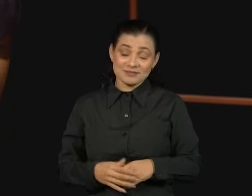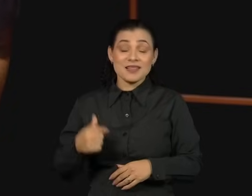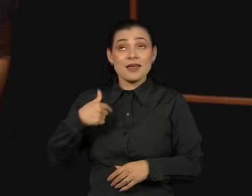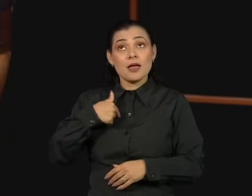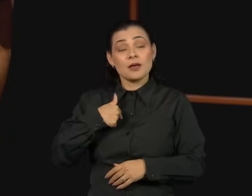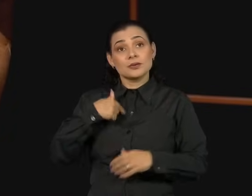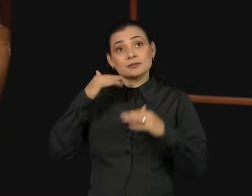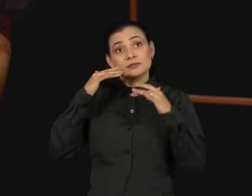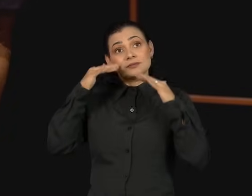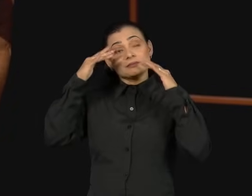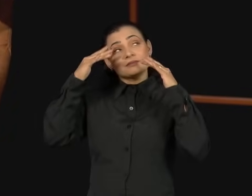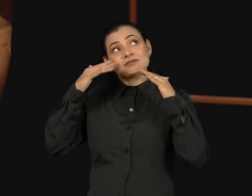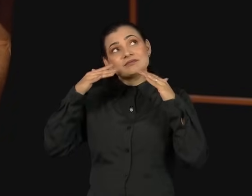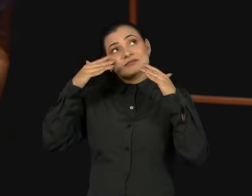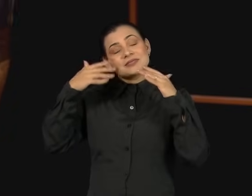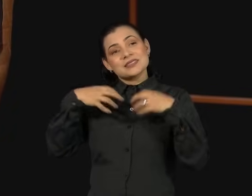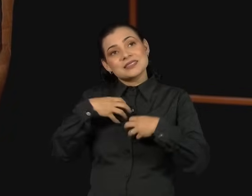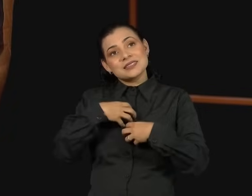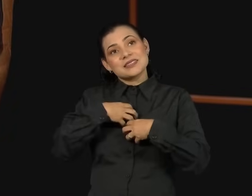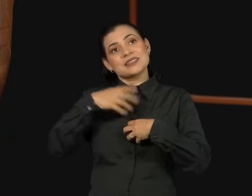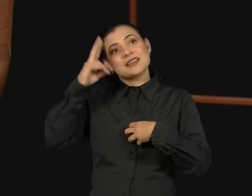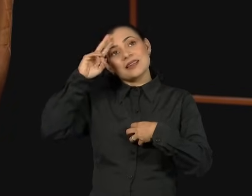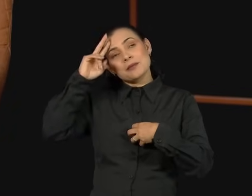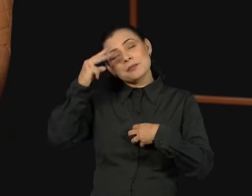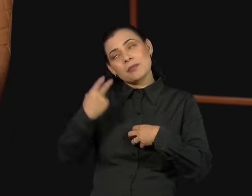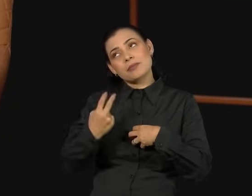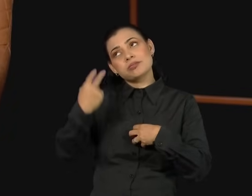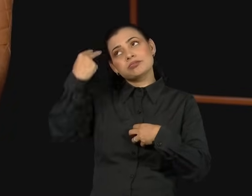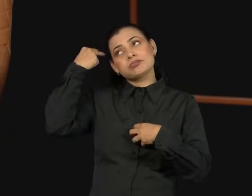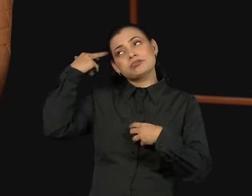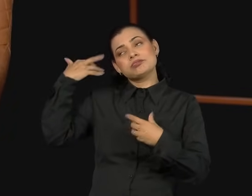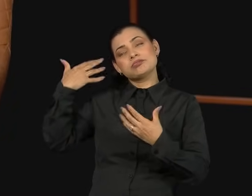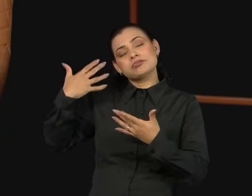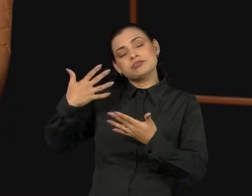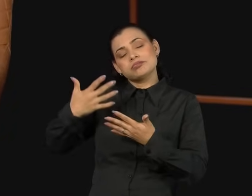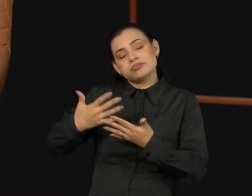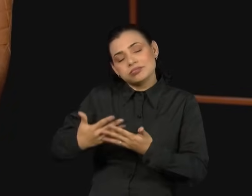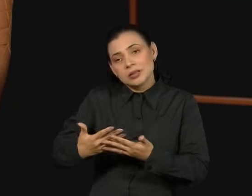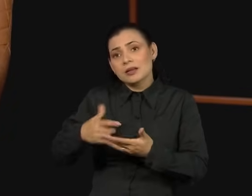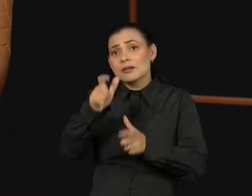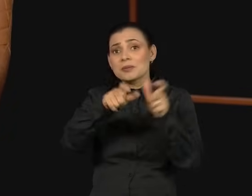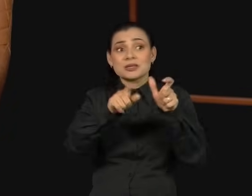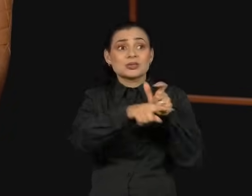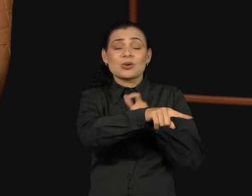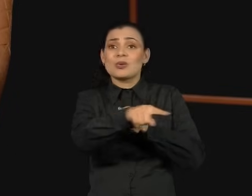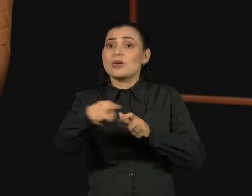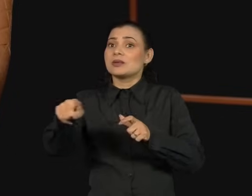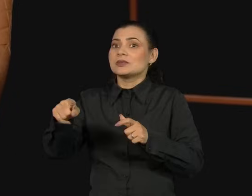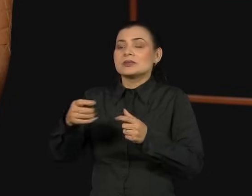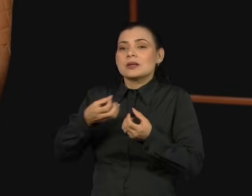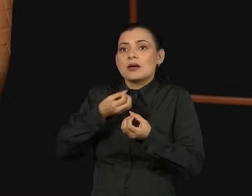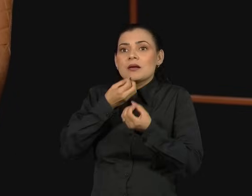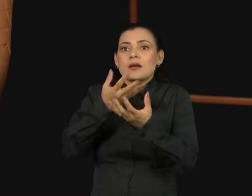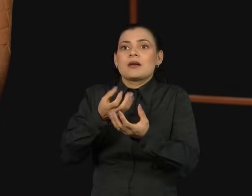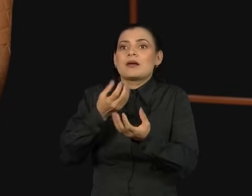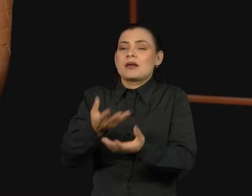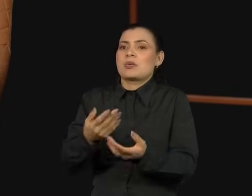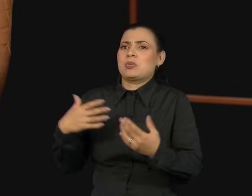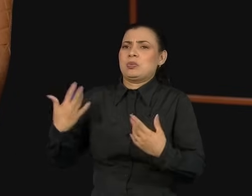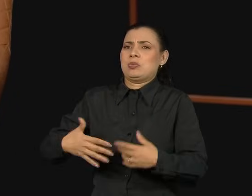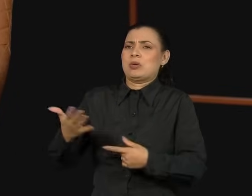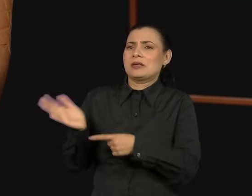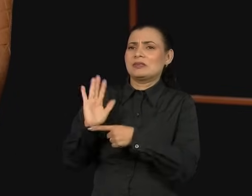fizeram repassar tanta coisa, por essas pessoas que vocês reuniram aqui,